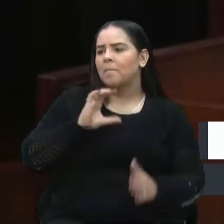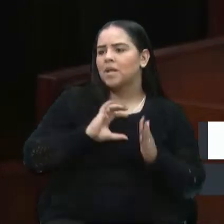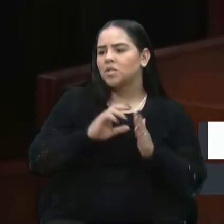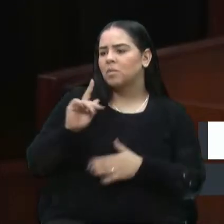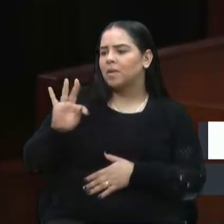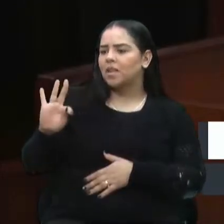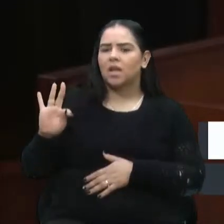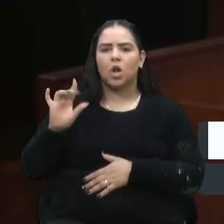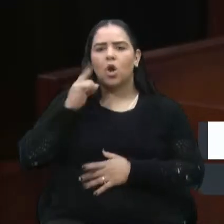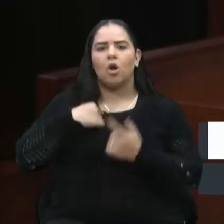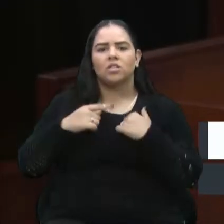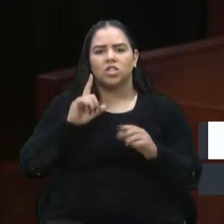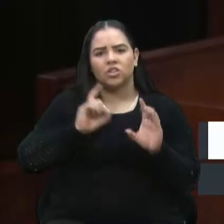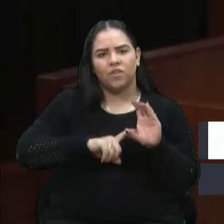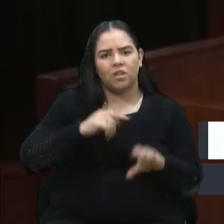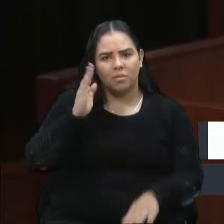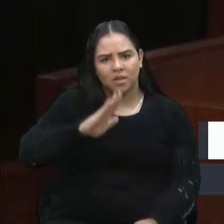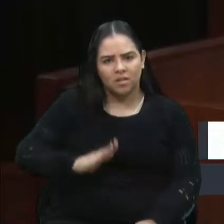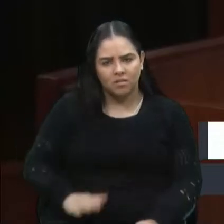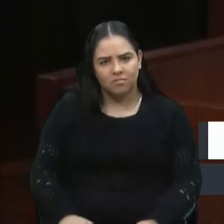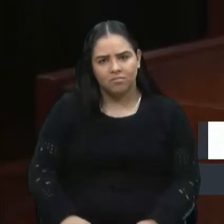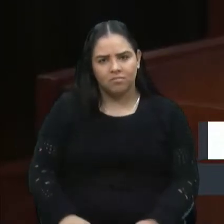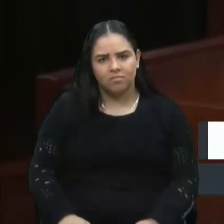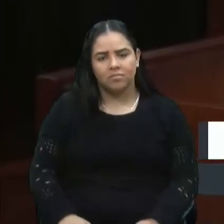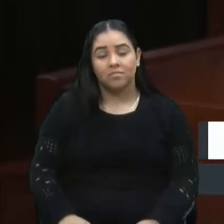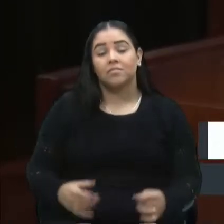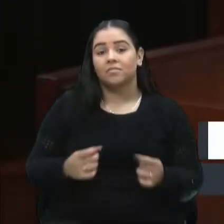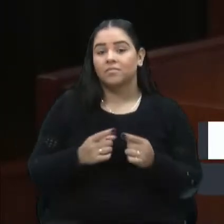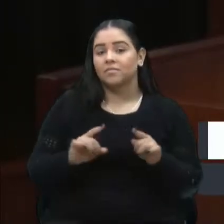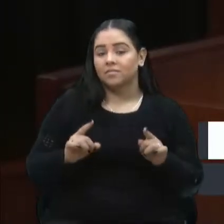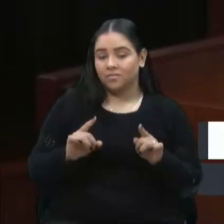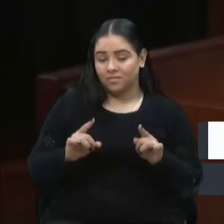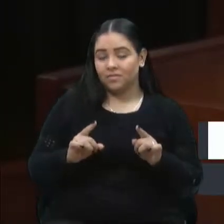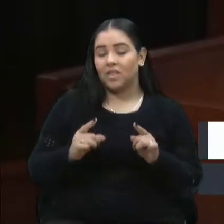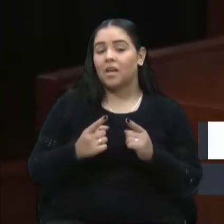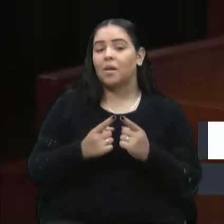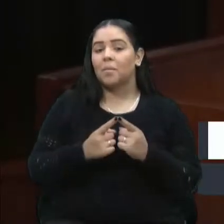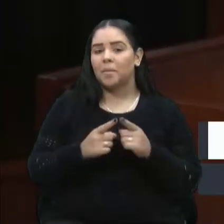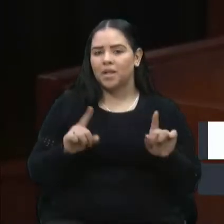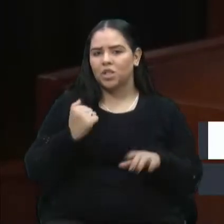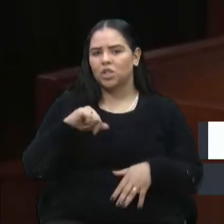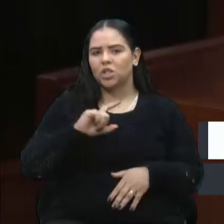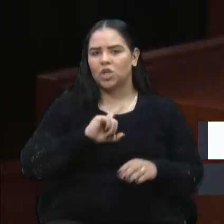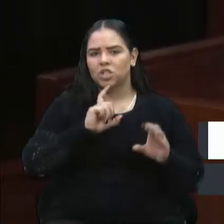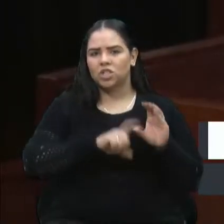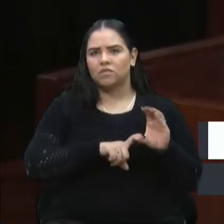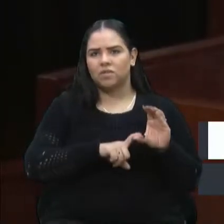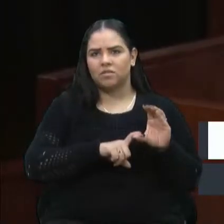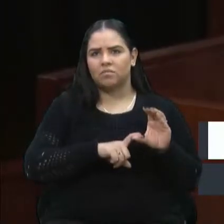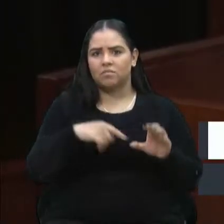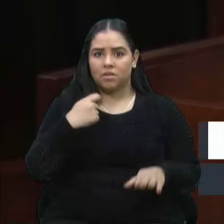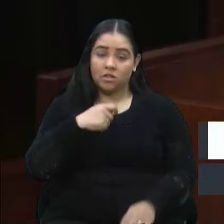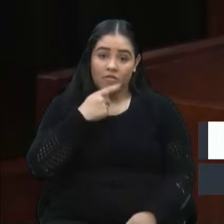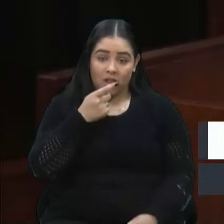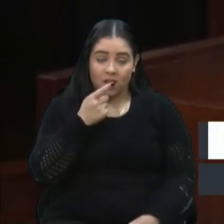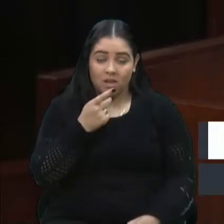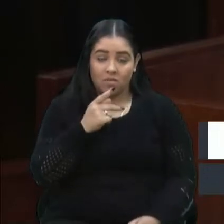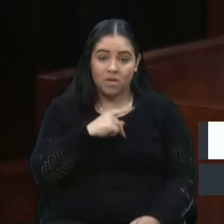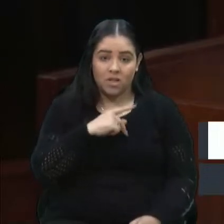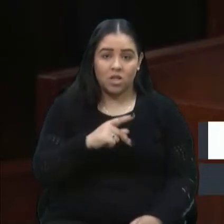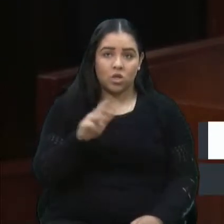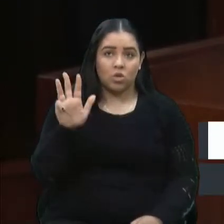endividar o Brasil. Gosta de endividar o Brasil, mas, no entanto, a nossa dívida... É preciso dizer que o presidente